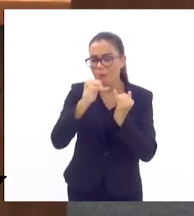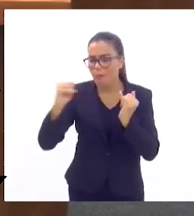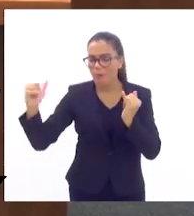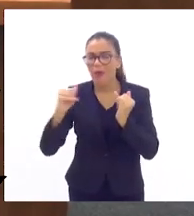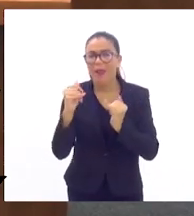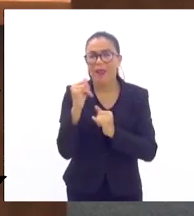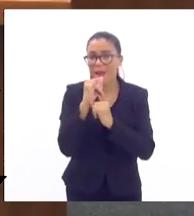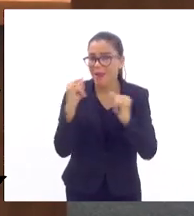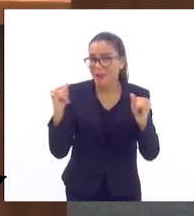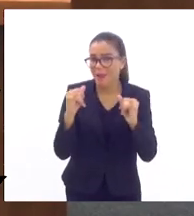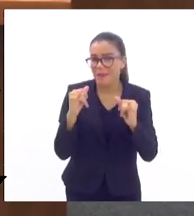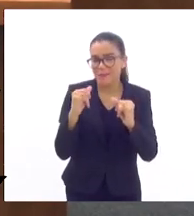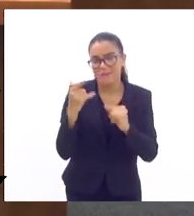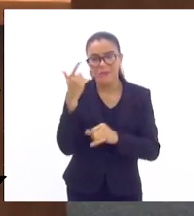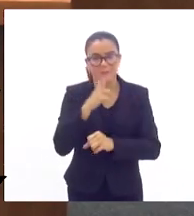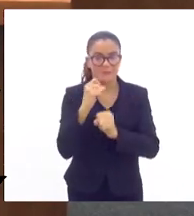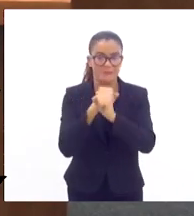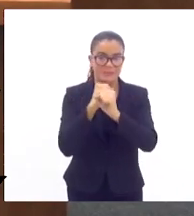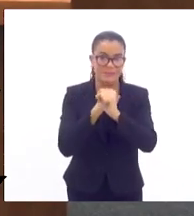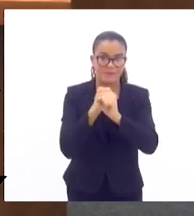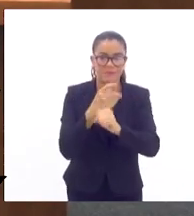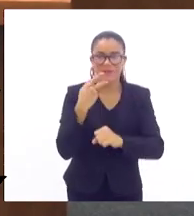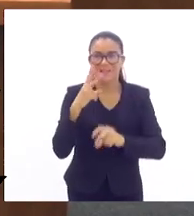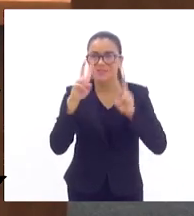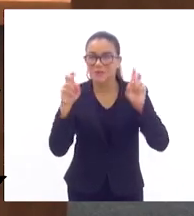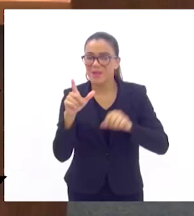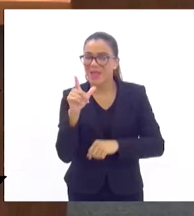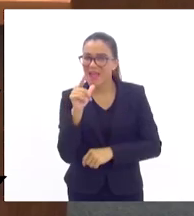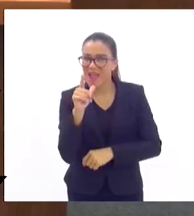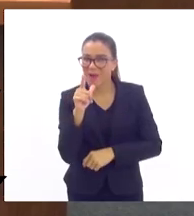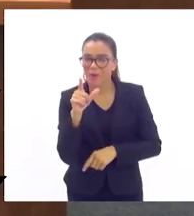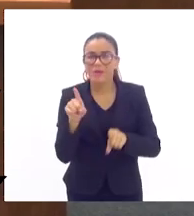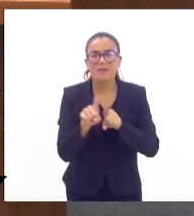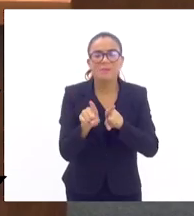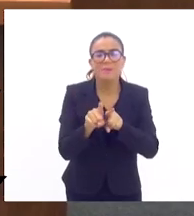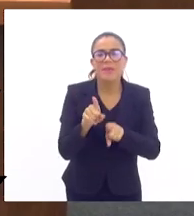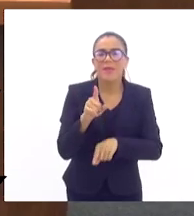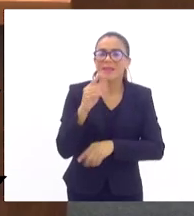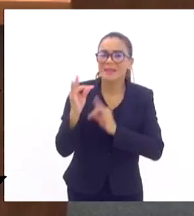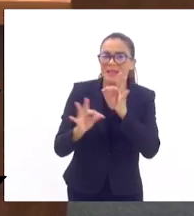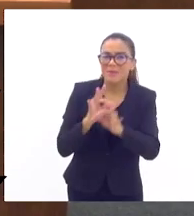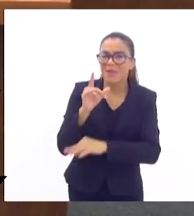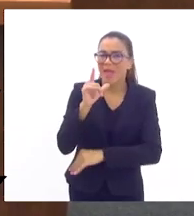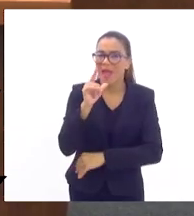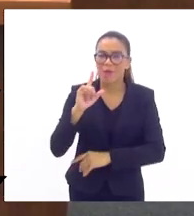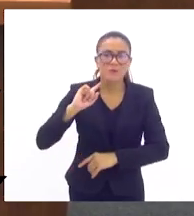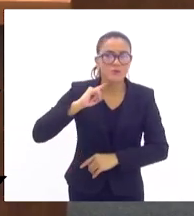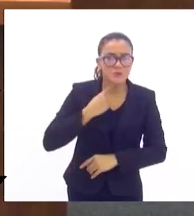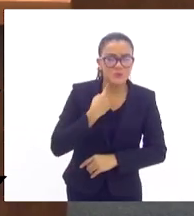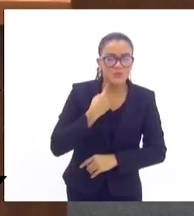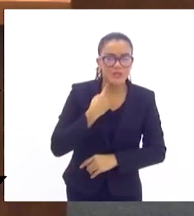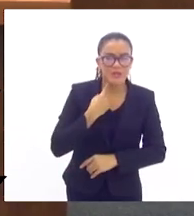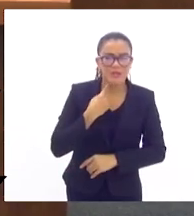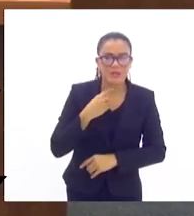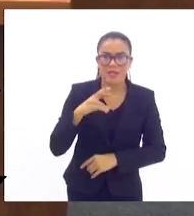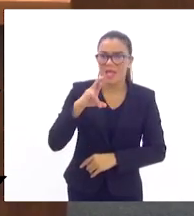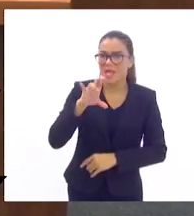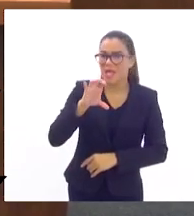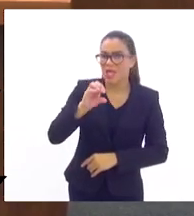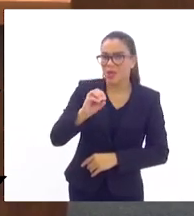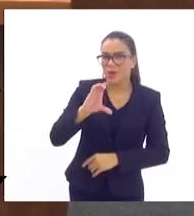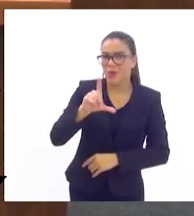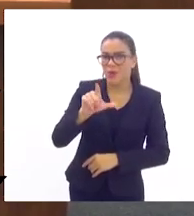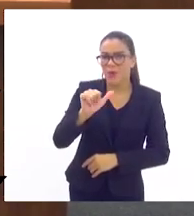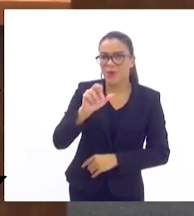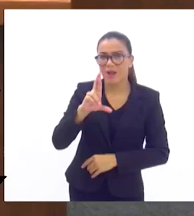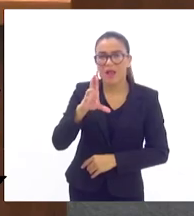um serviço. Falar em saneamento, falar em esgoto, não existe esgoto, tratamento de esgoto em Rio Claro. Teve até uma empresa lá